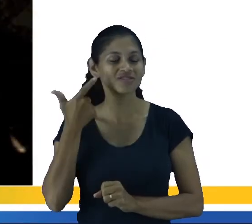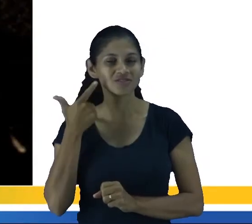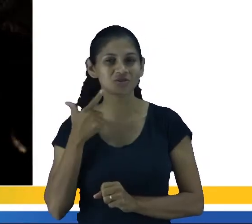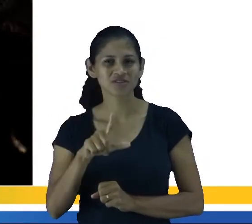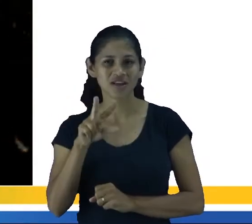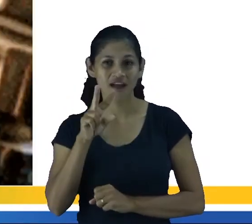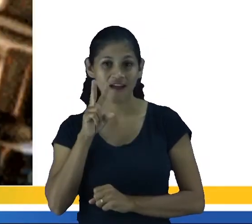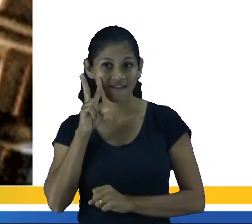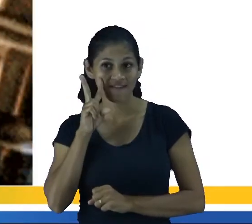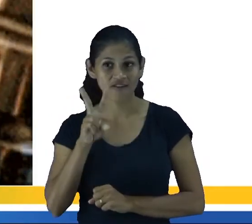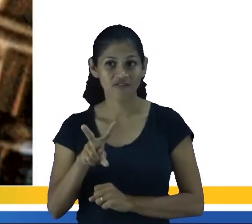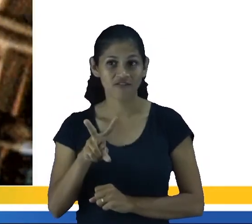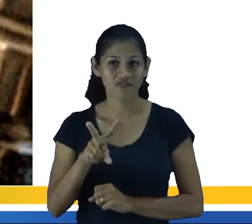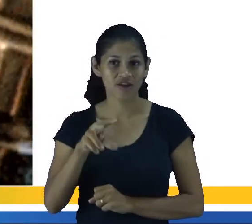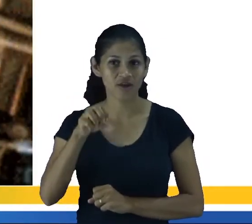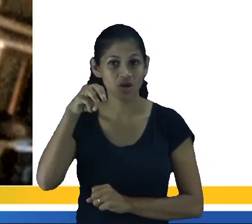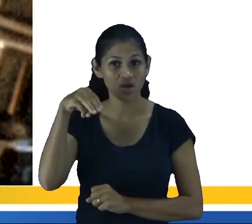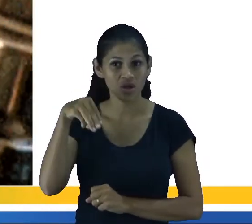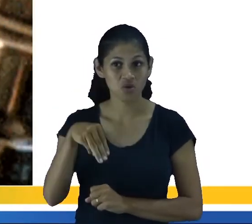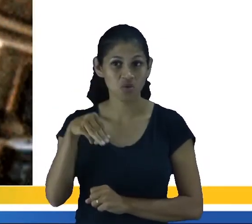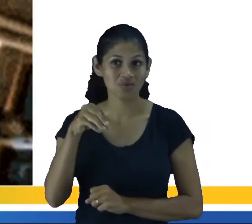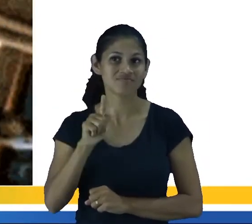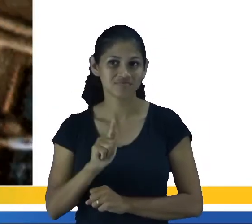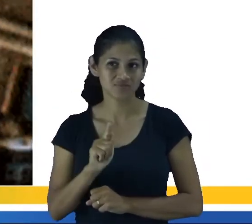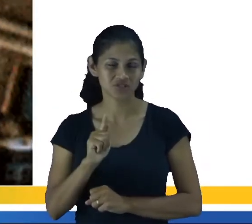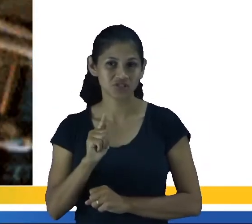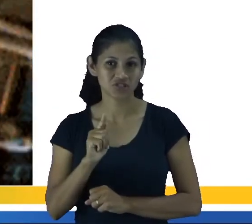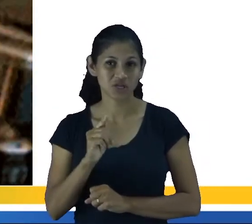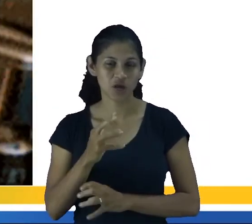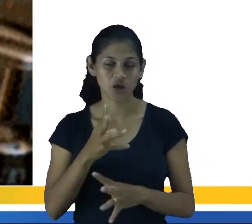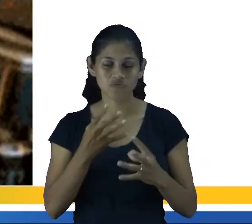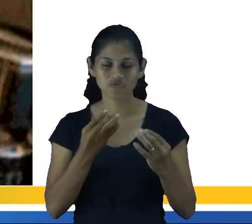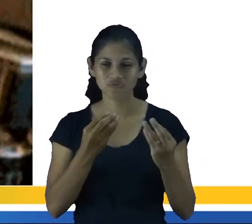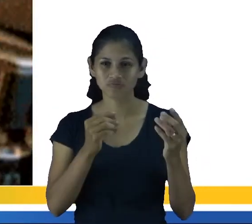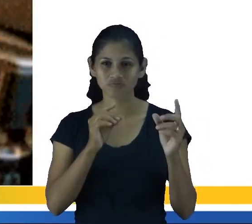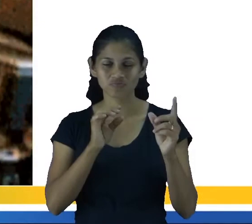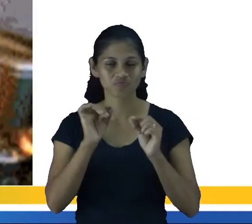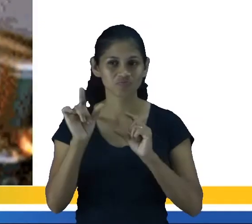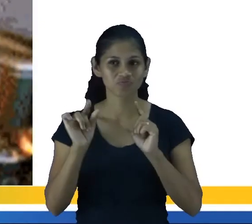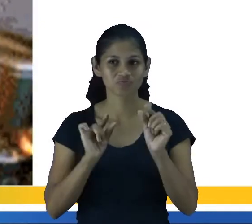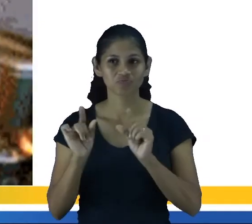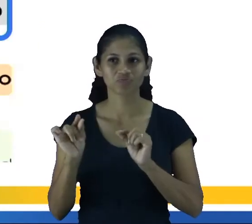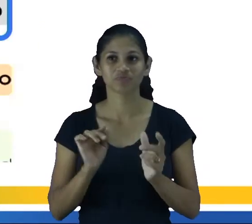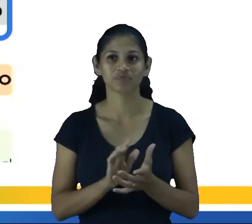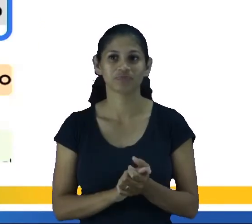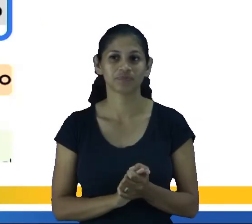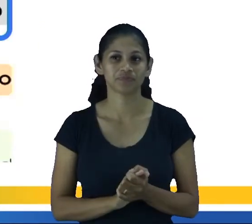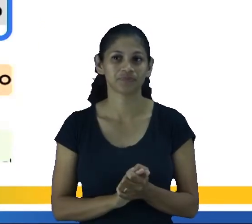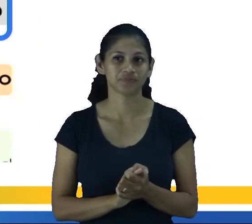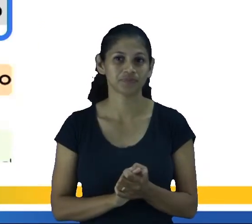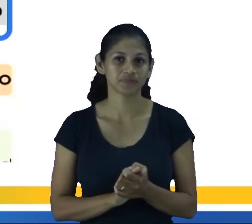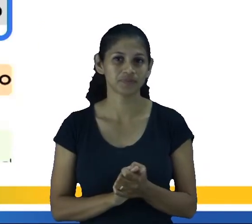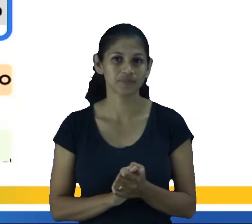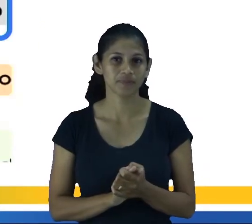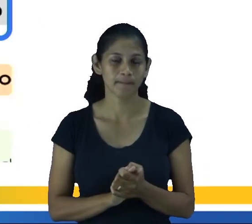consegue ver o magnésio, né, fazendo esse brilho. Então essa é uma reação de adição.